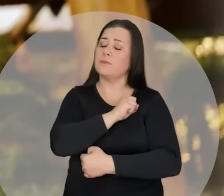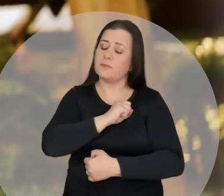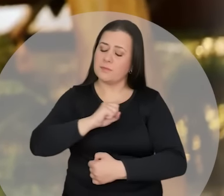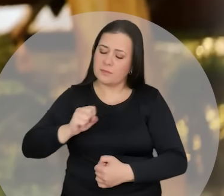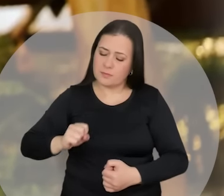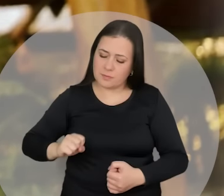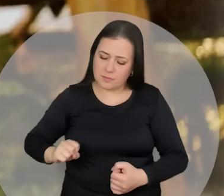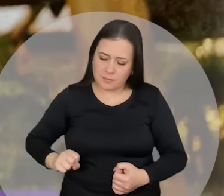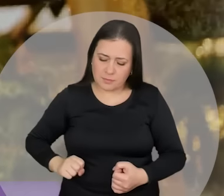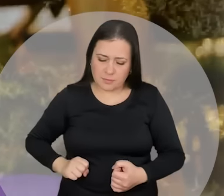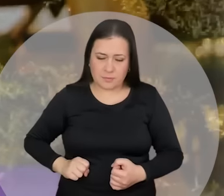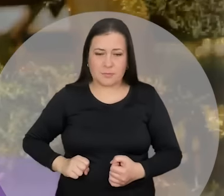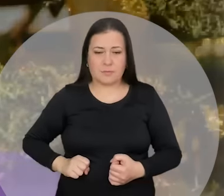Senhor.